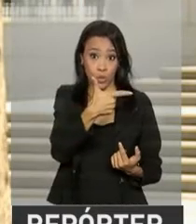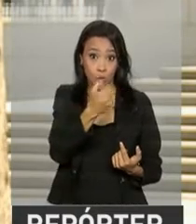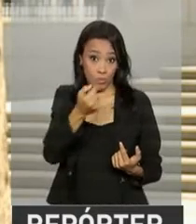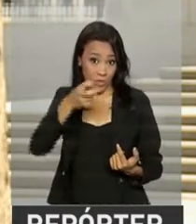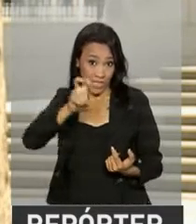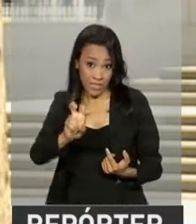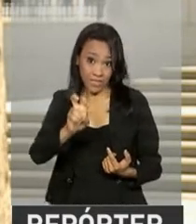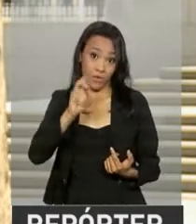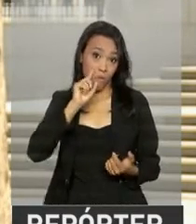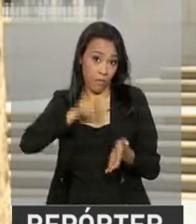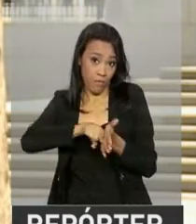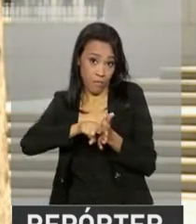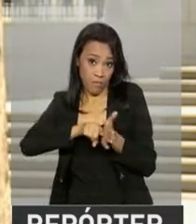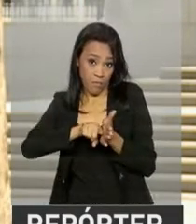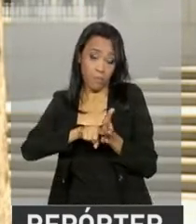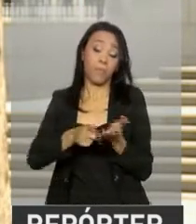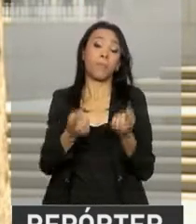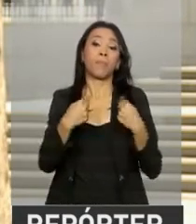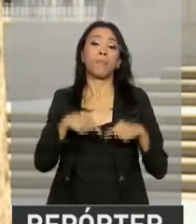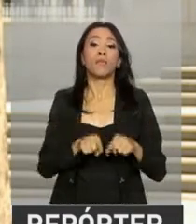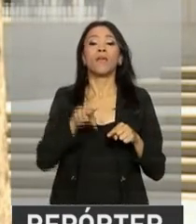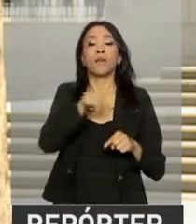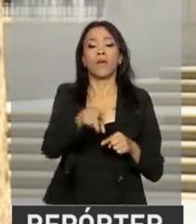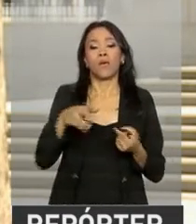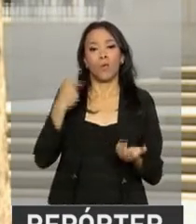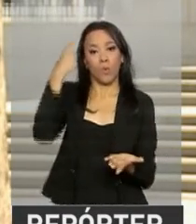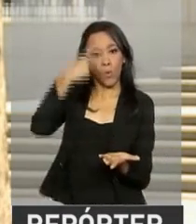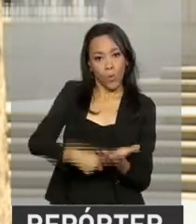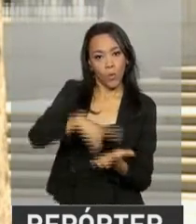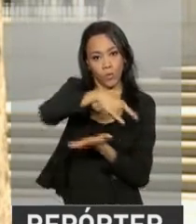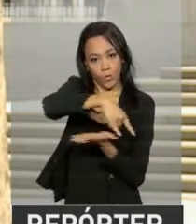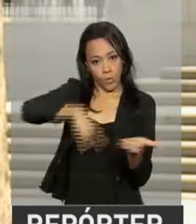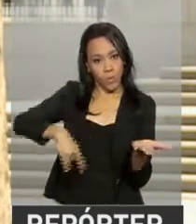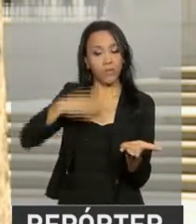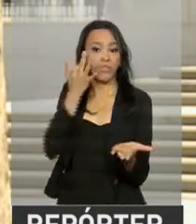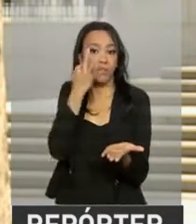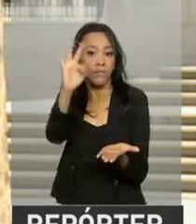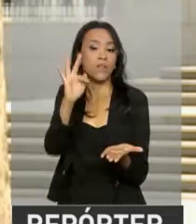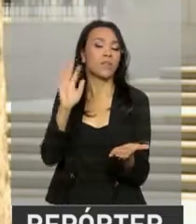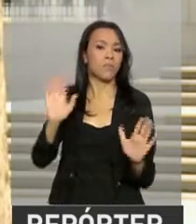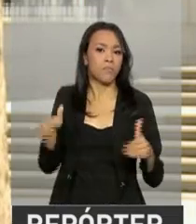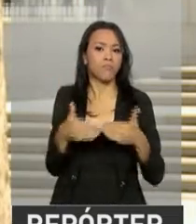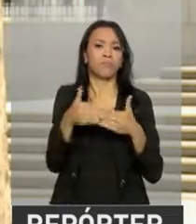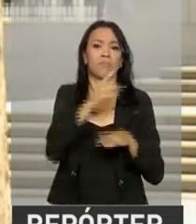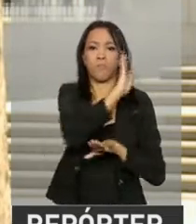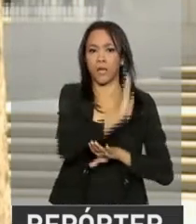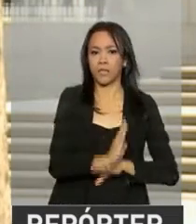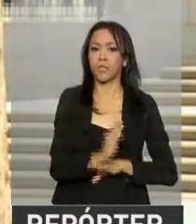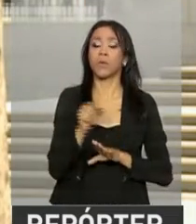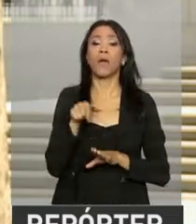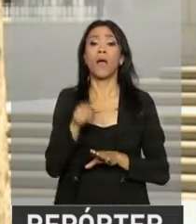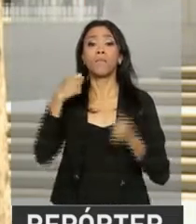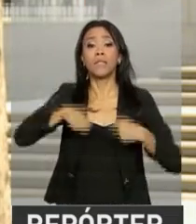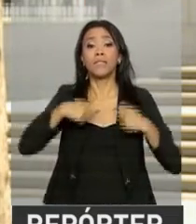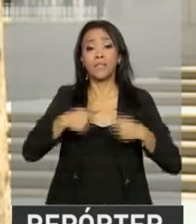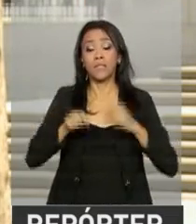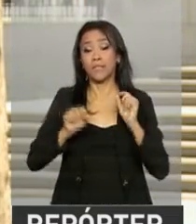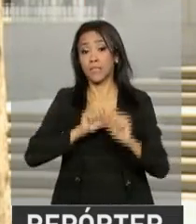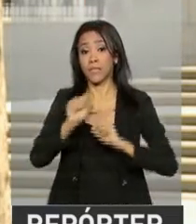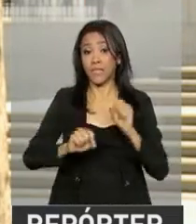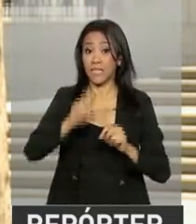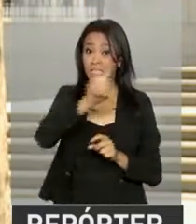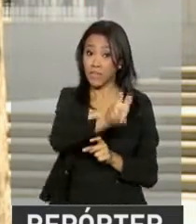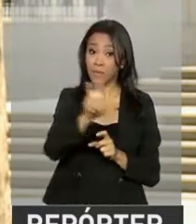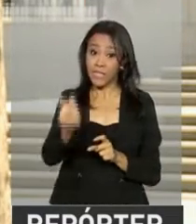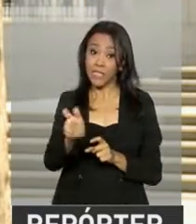2005. Para o Acordo de Paris sobre mudanças climáticas entrar em vigor, é necessária a ratificação de pelo menos